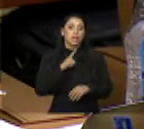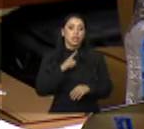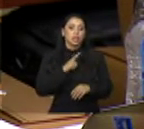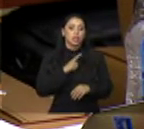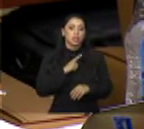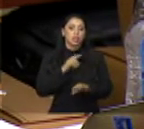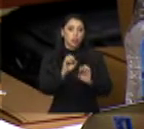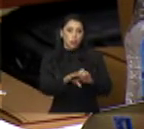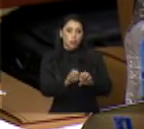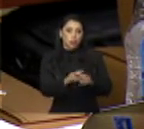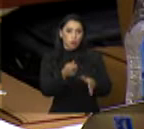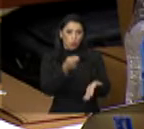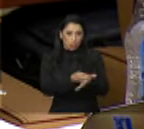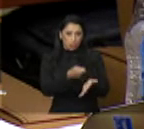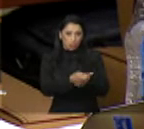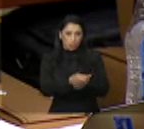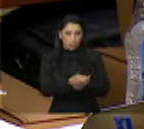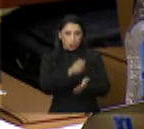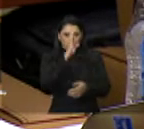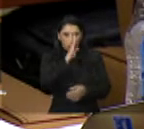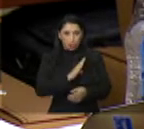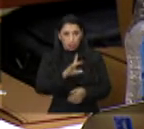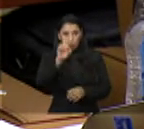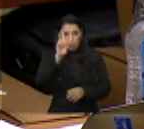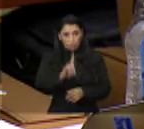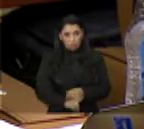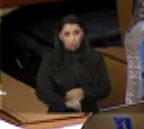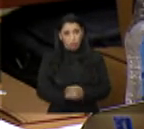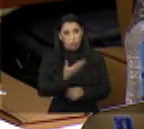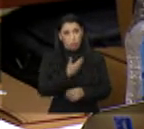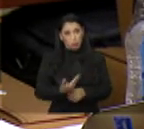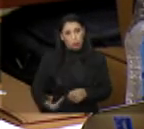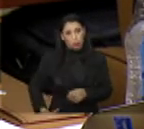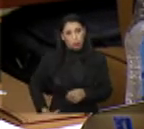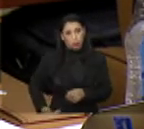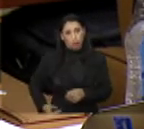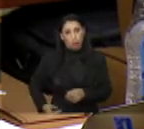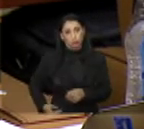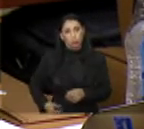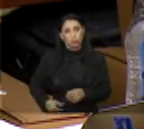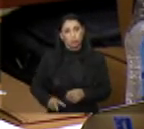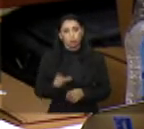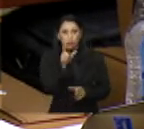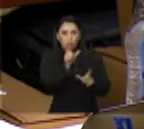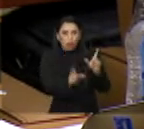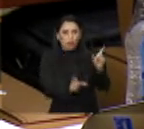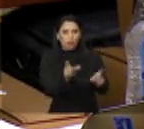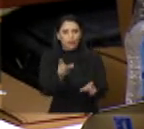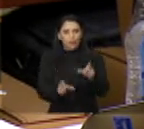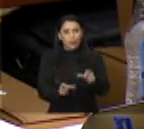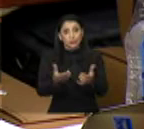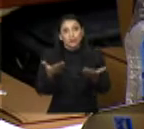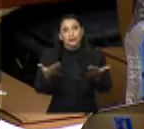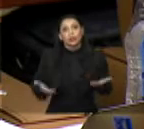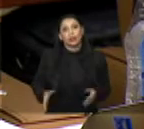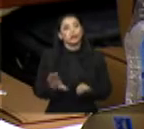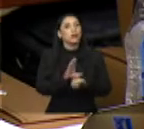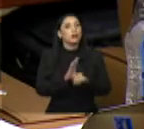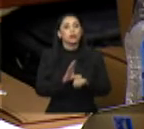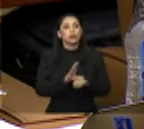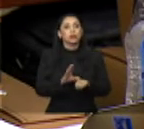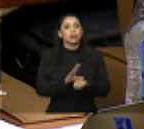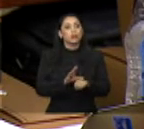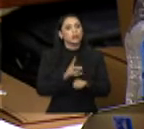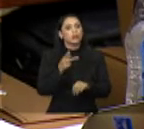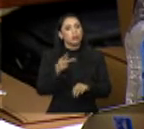e gratuito é direito público subjetivo de bato que a textualidade da Constituição Afasta a ideia de